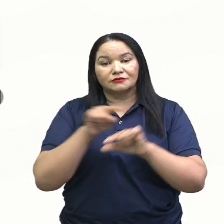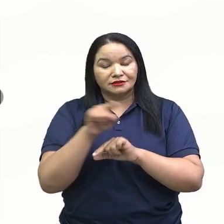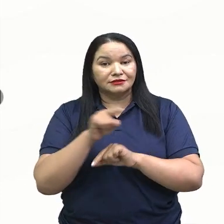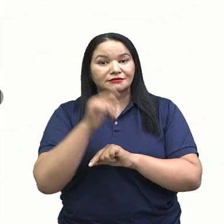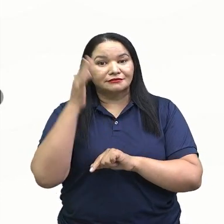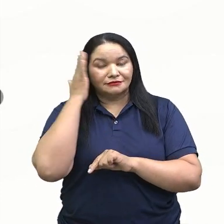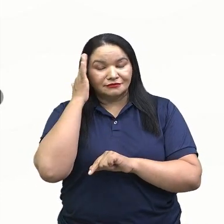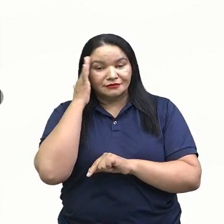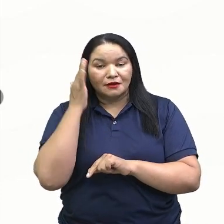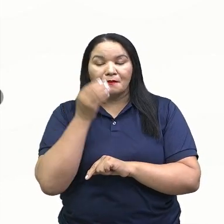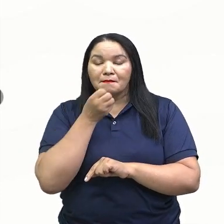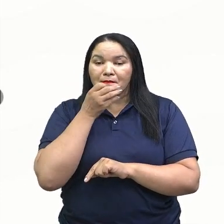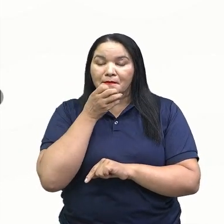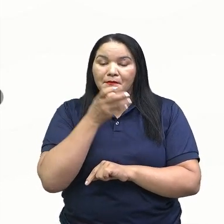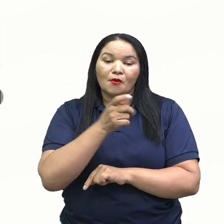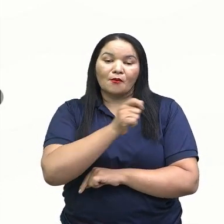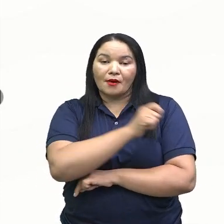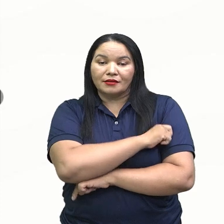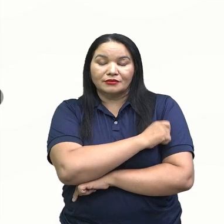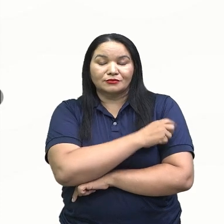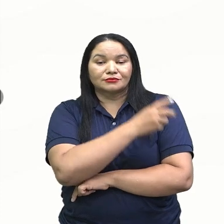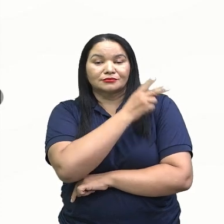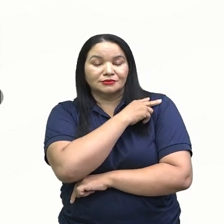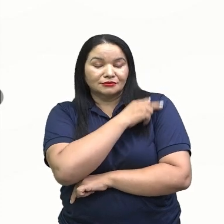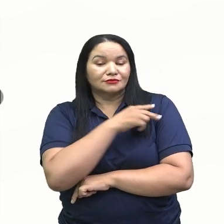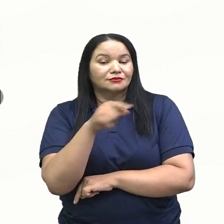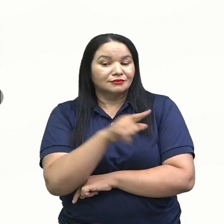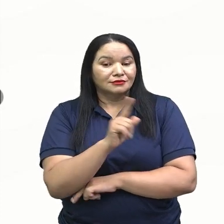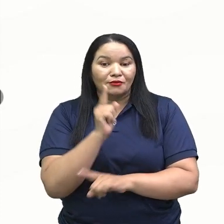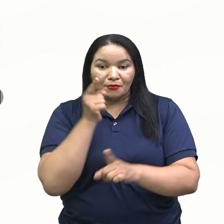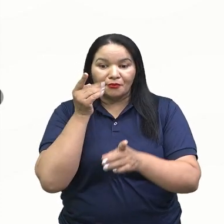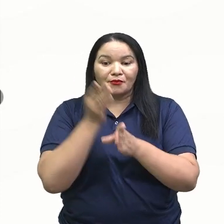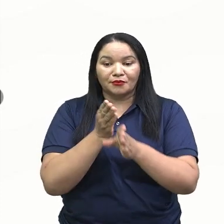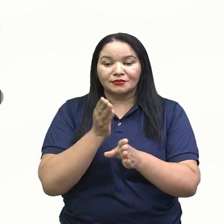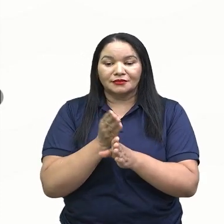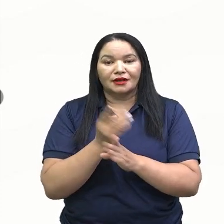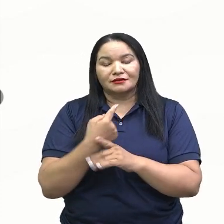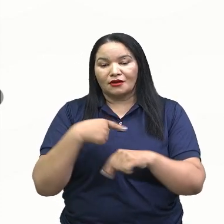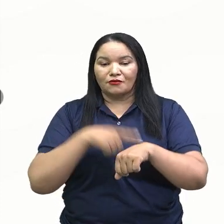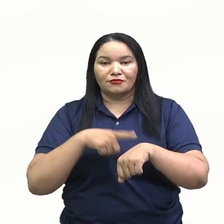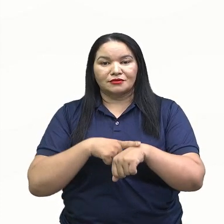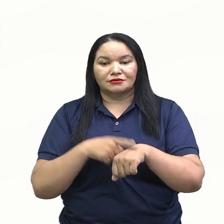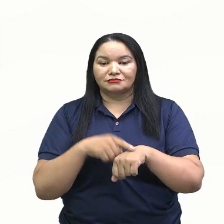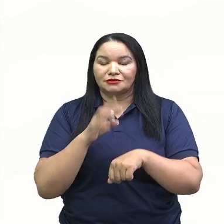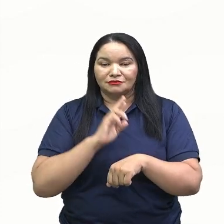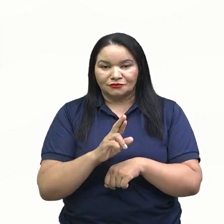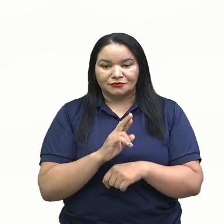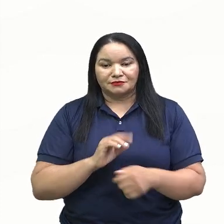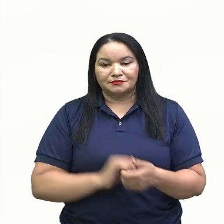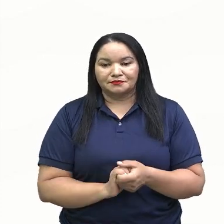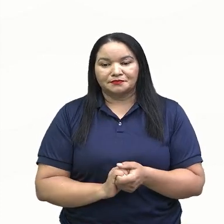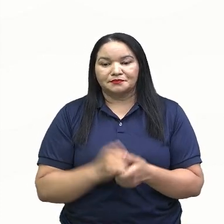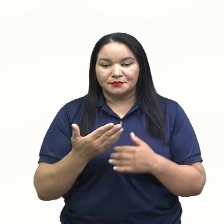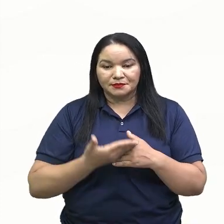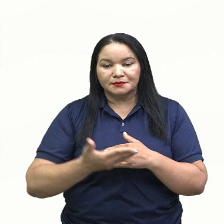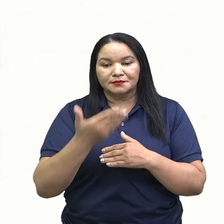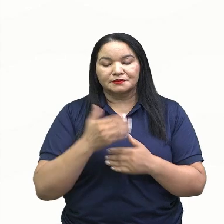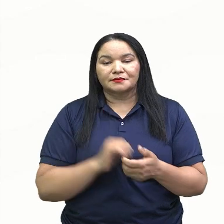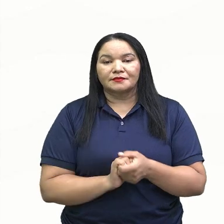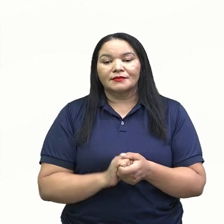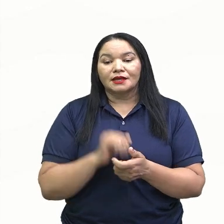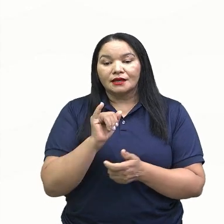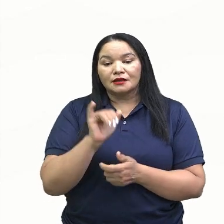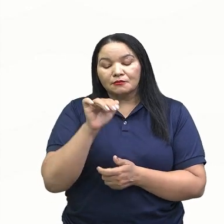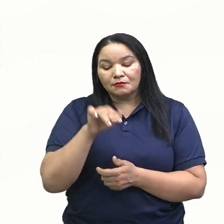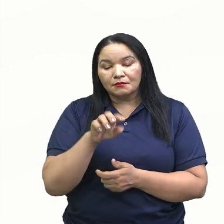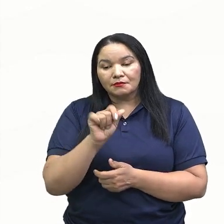médio, já deve saber o que significa, para que você ali não empaque, né, na hora de resolver. Mas, avançando, nós temos também imagem.